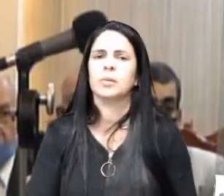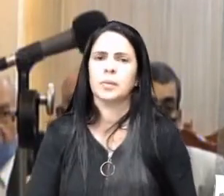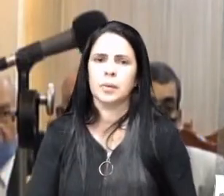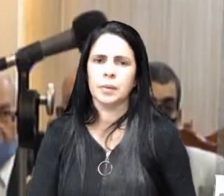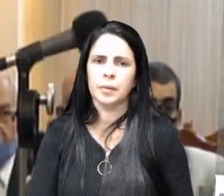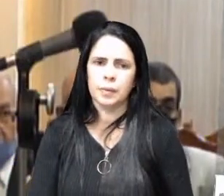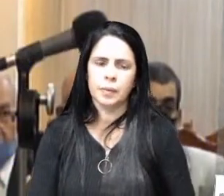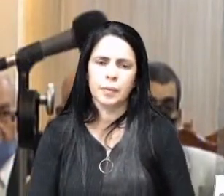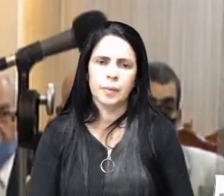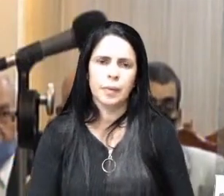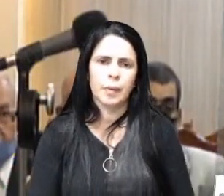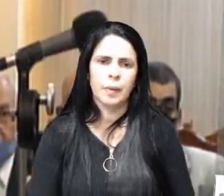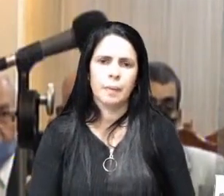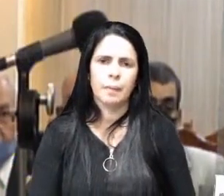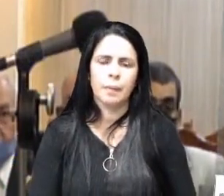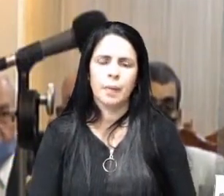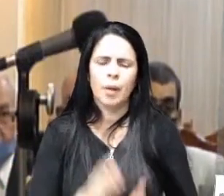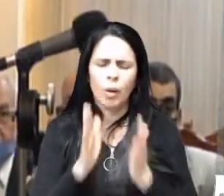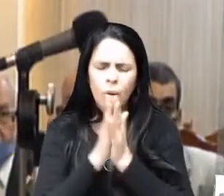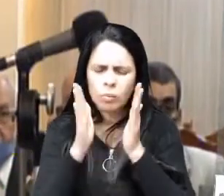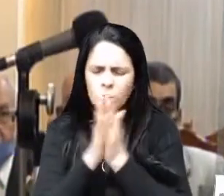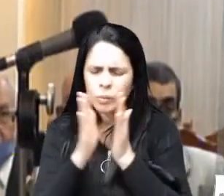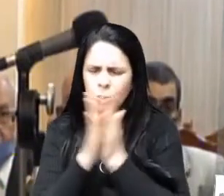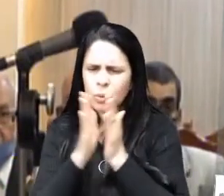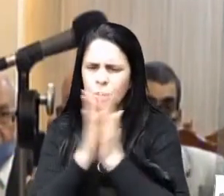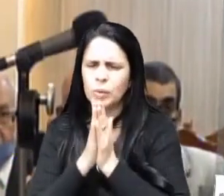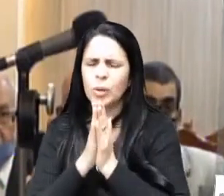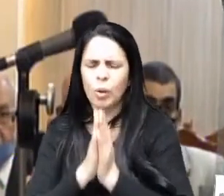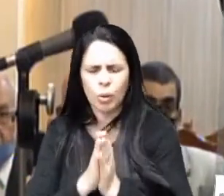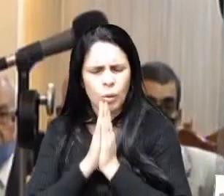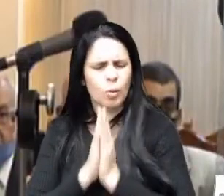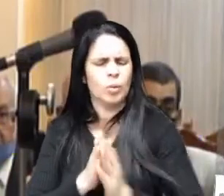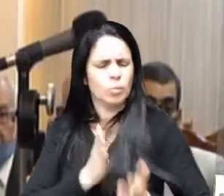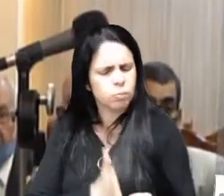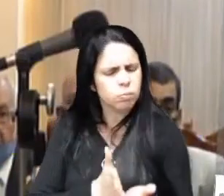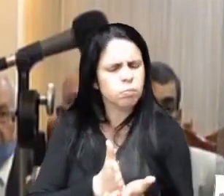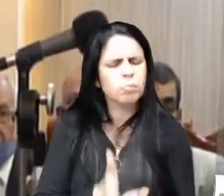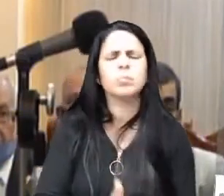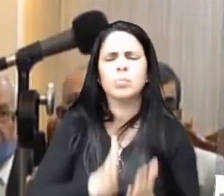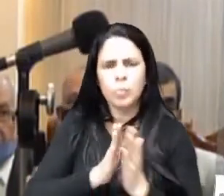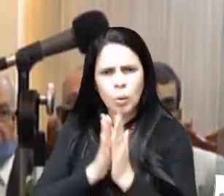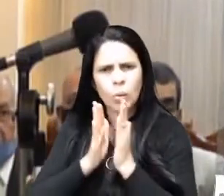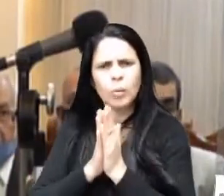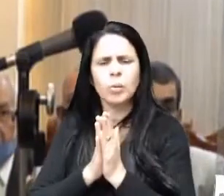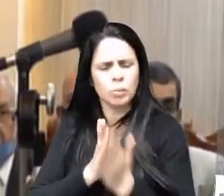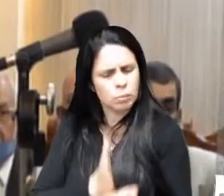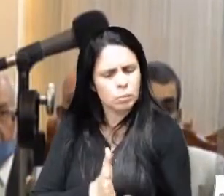Aleluia. Dedique-se à oração. Diga para alguém aí, dedique-se à oração.